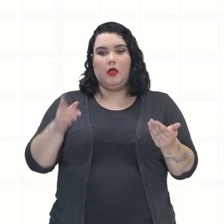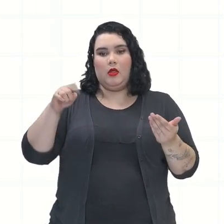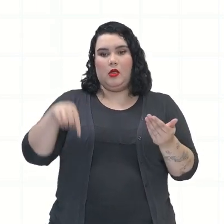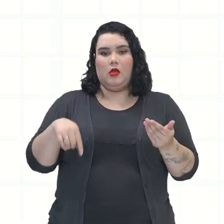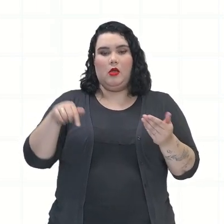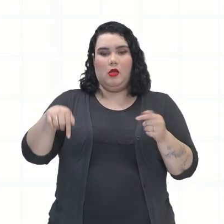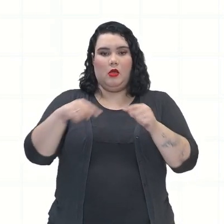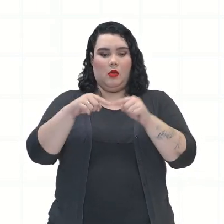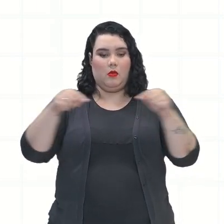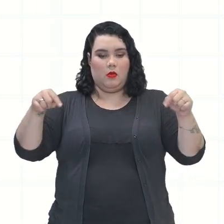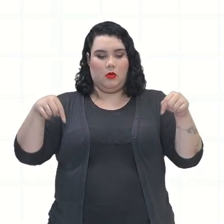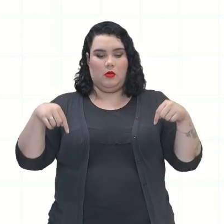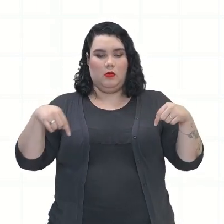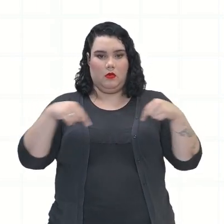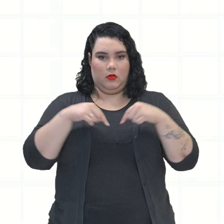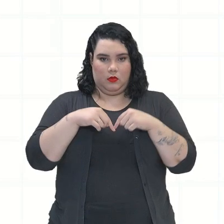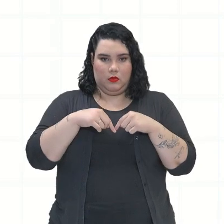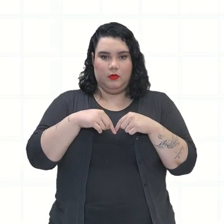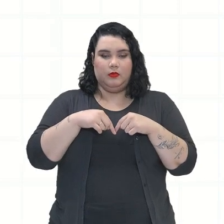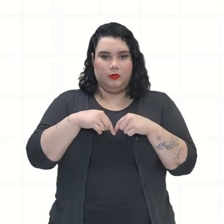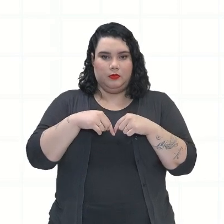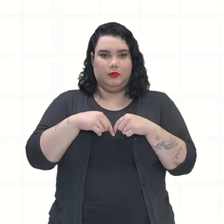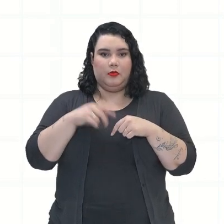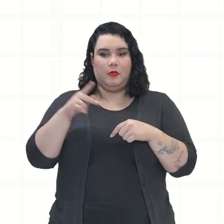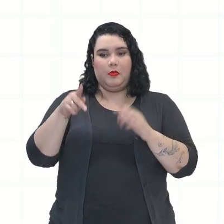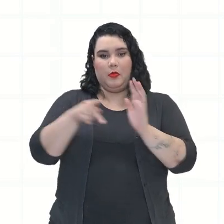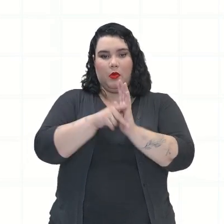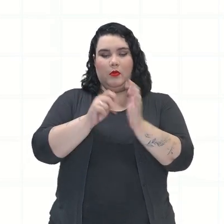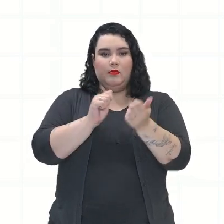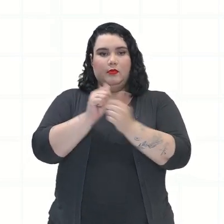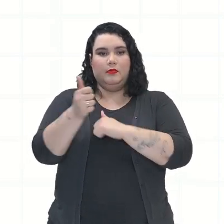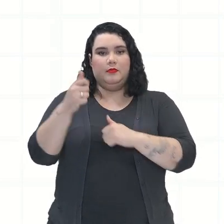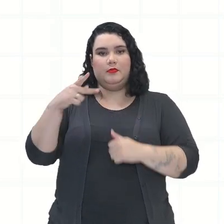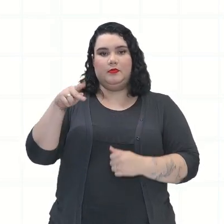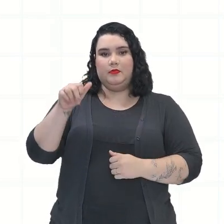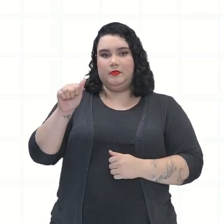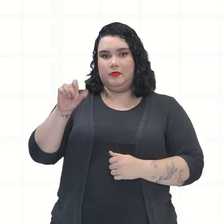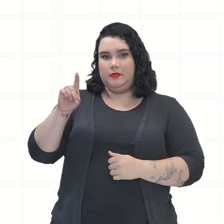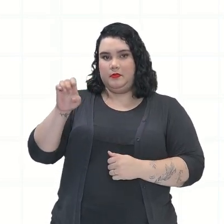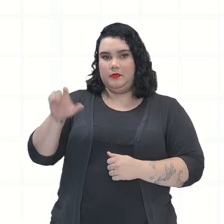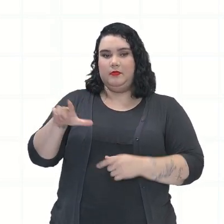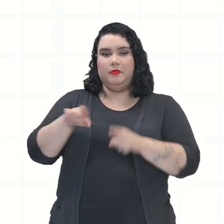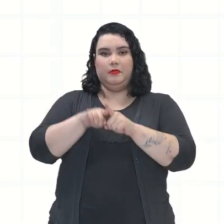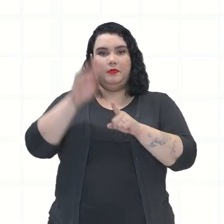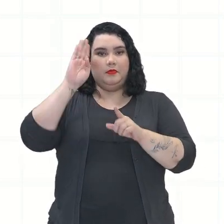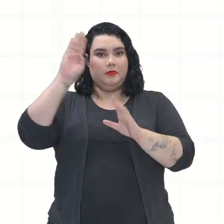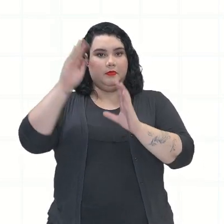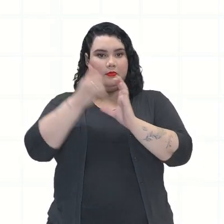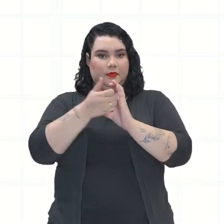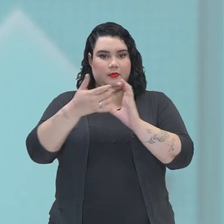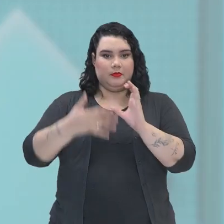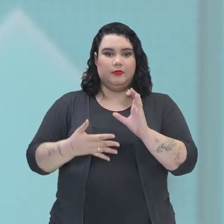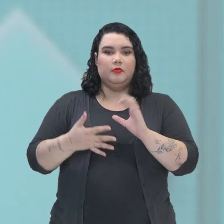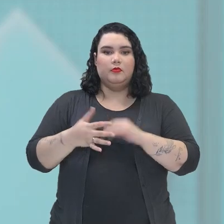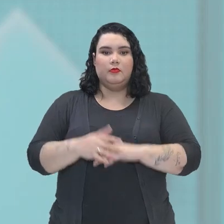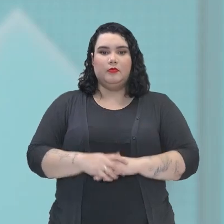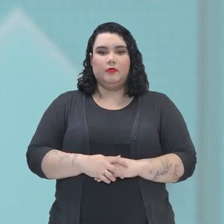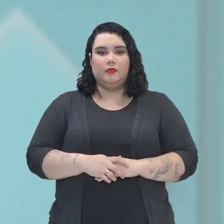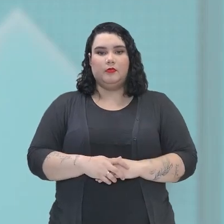nossa quadra do pádel e suas principais características. E agora a gente